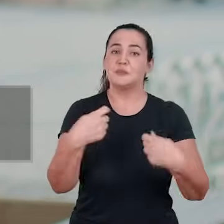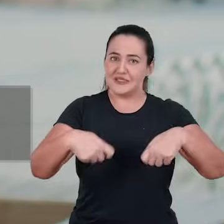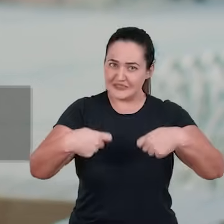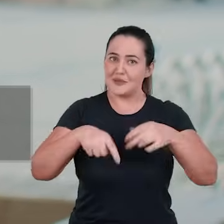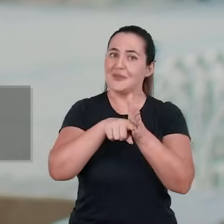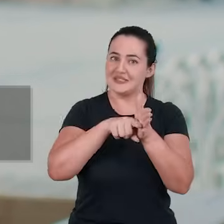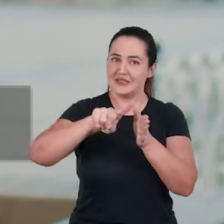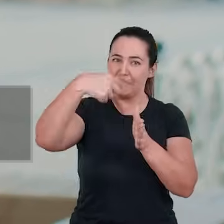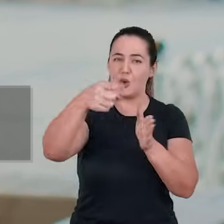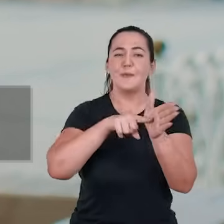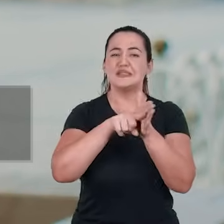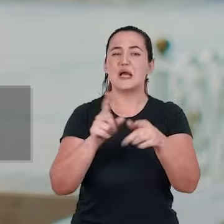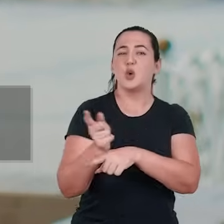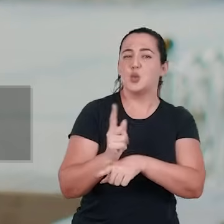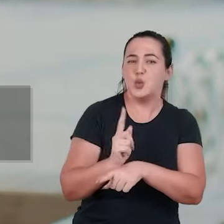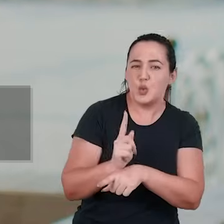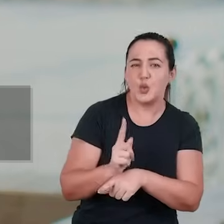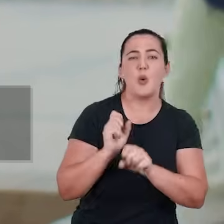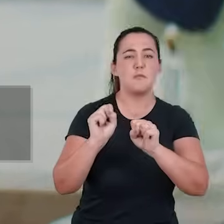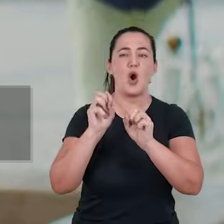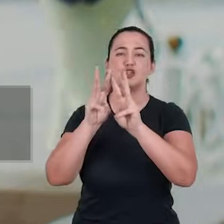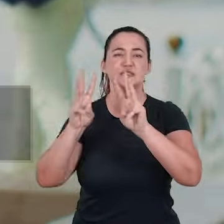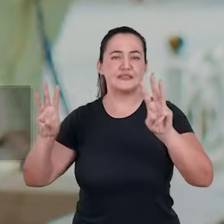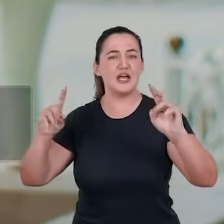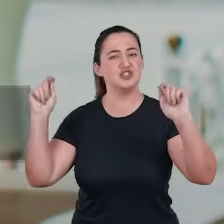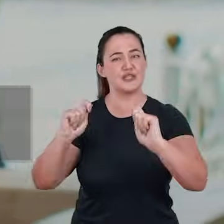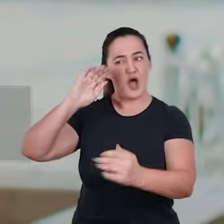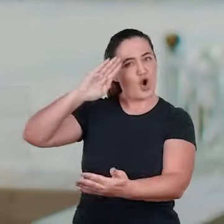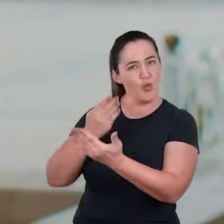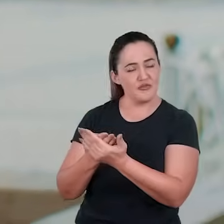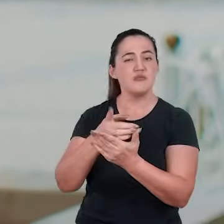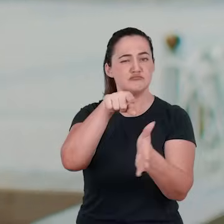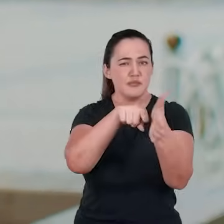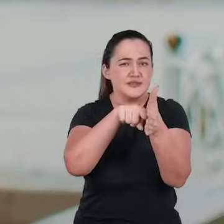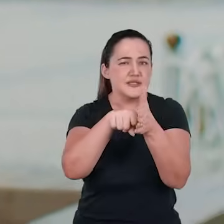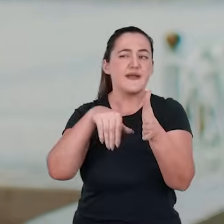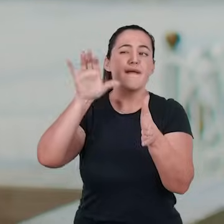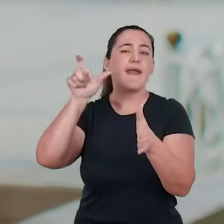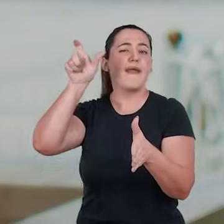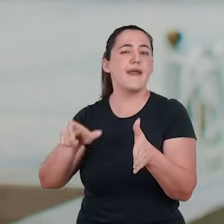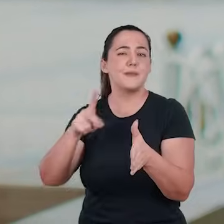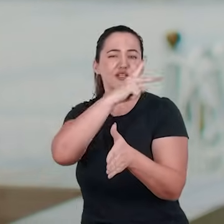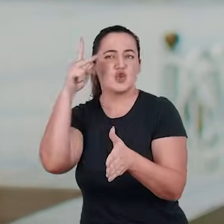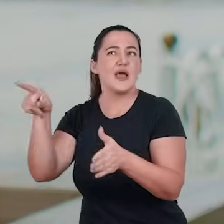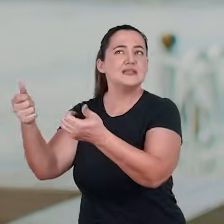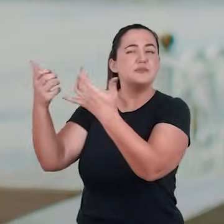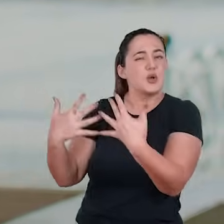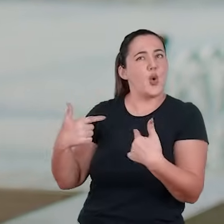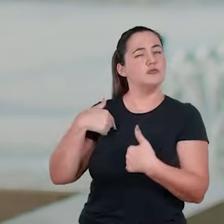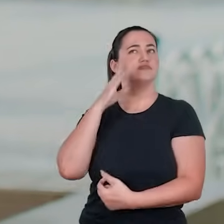depois, procura no Google informações em sites, evidentemente, confiáveis. E você também pode